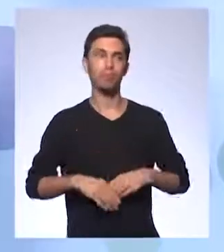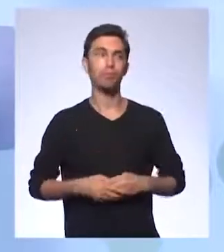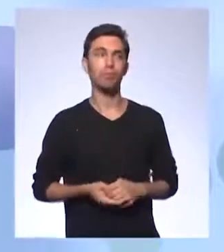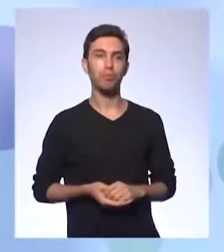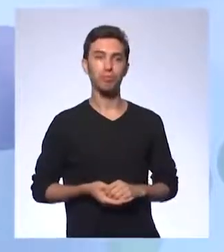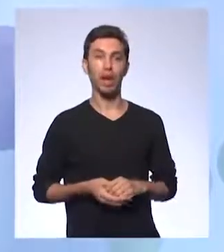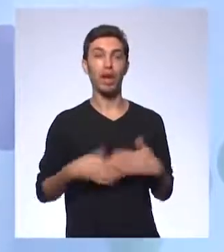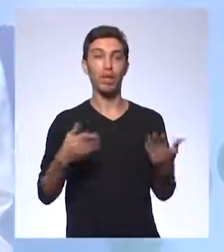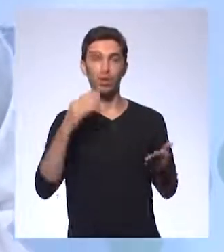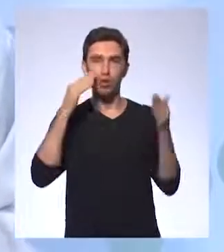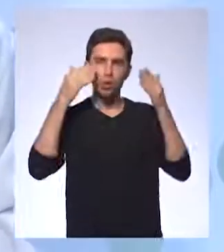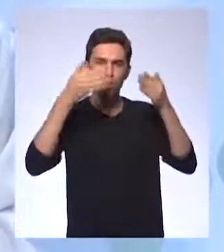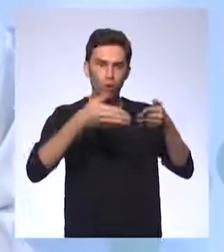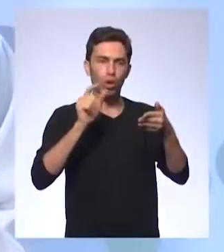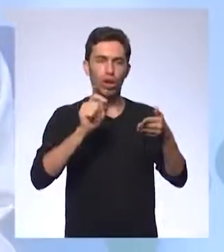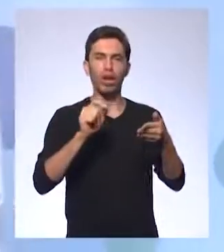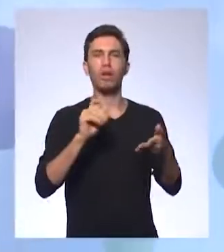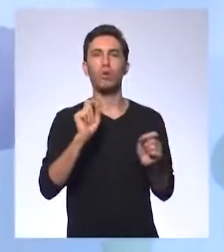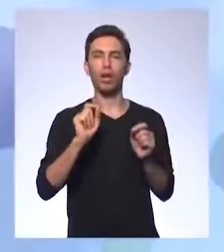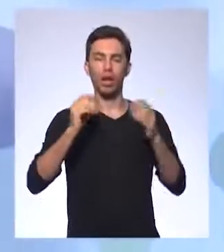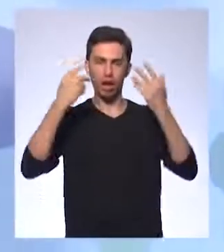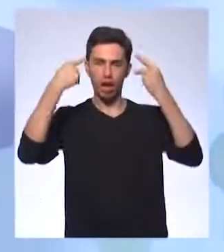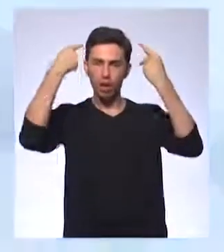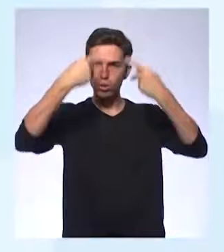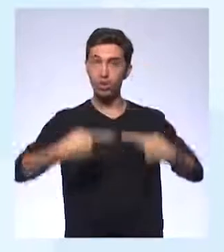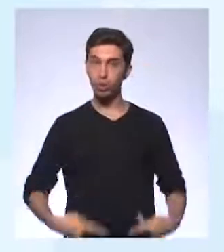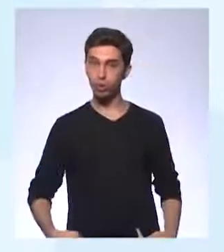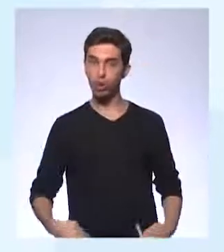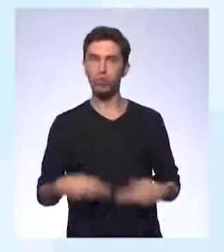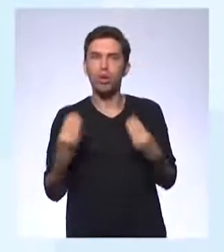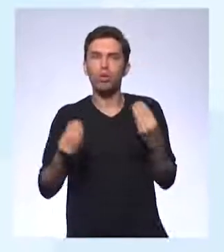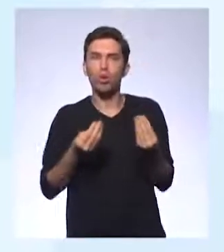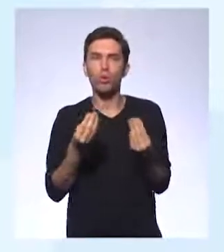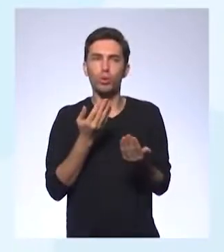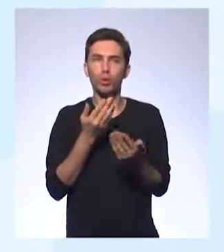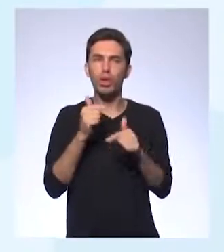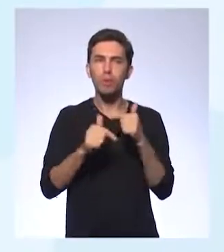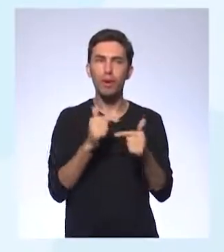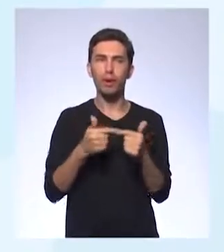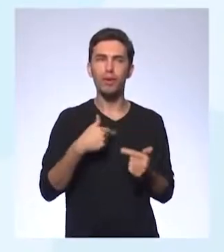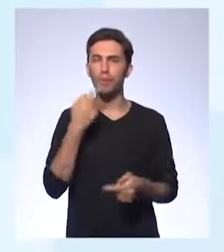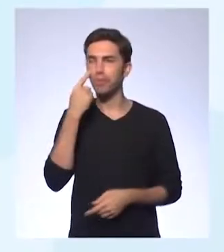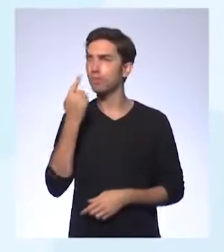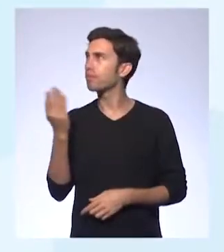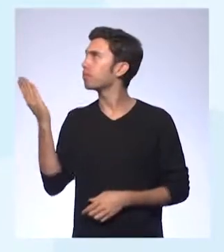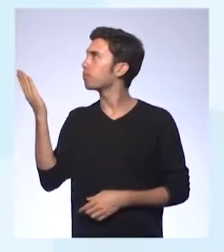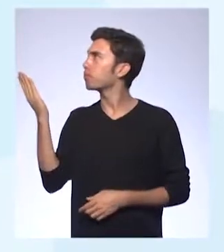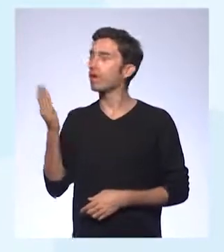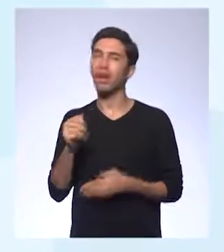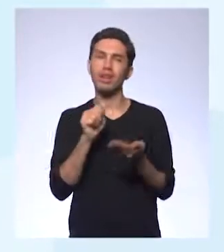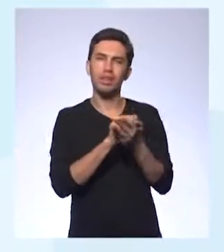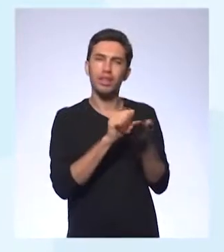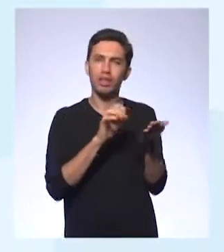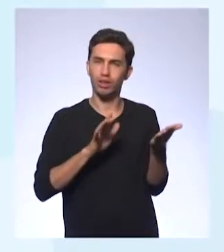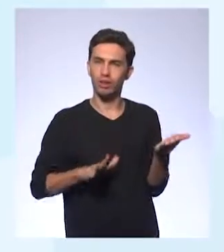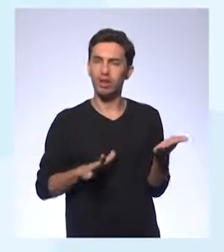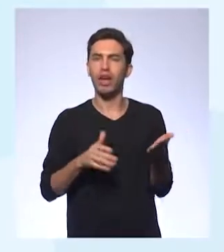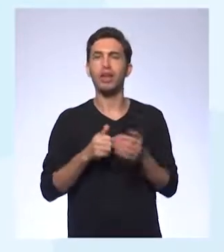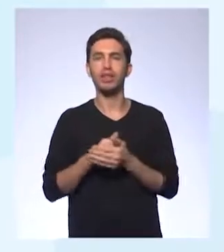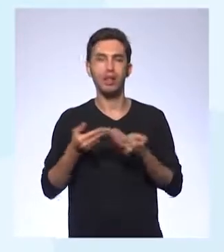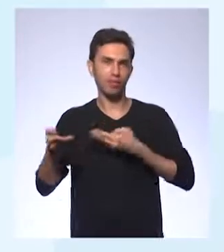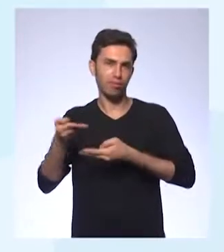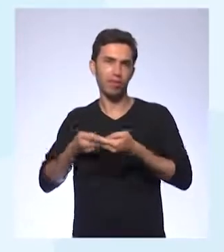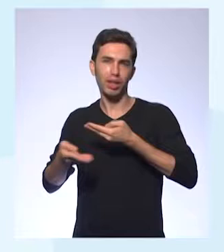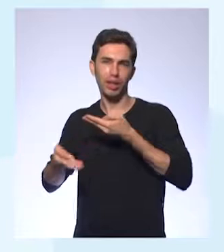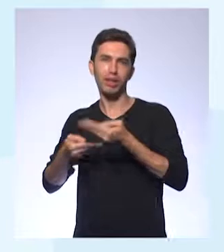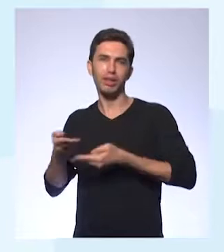ao organismo humano, né? E como é que nós vamos trabalhar isso hoje? Então a gente vai fazer aquelas tarefinhas que na verdade vão ser aí as